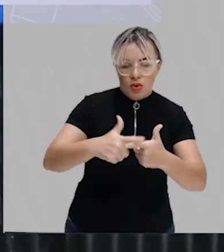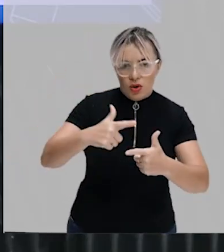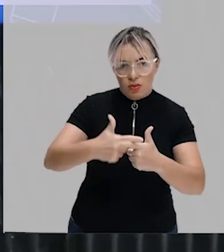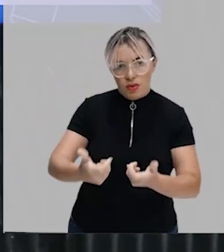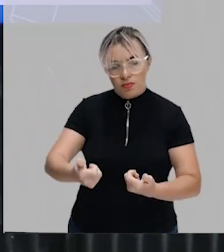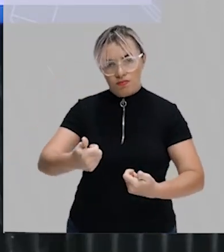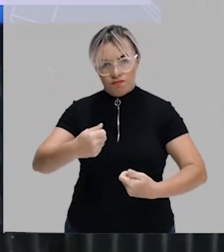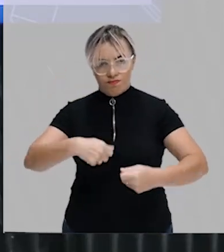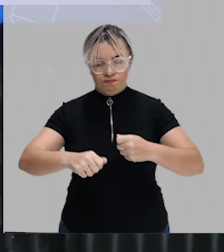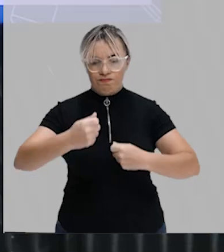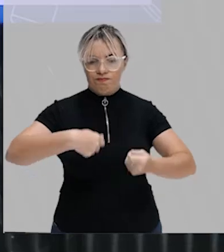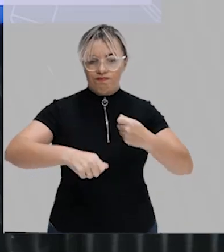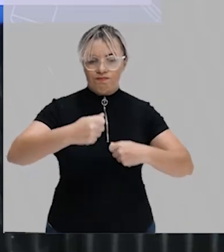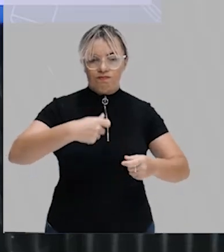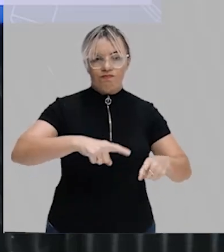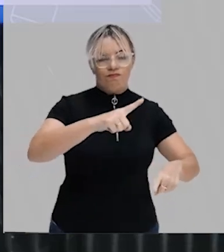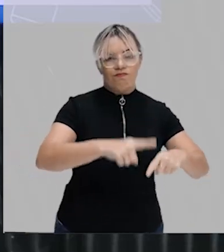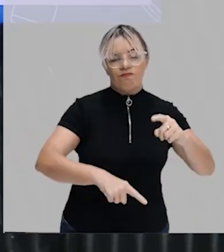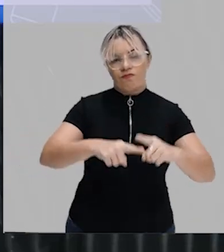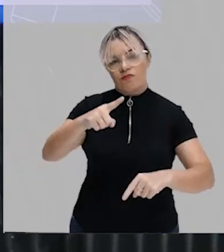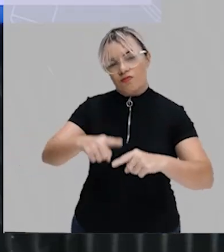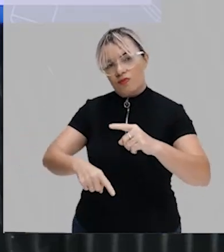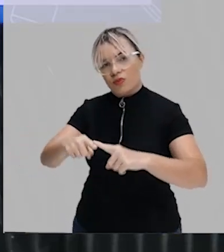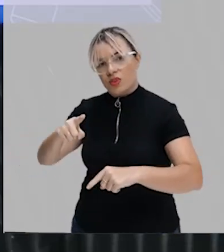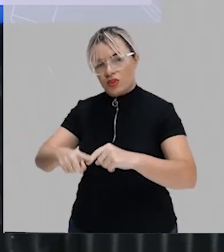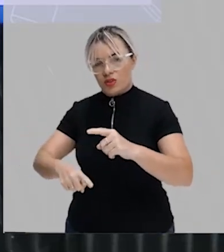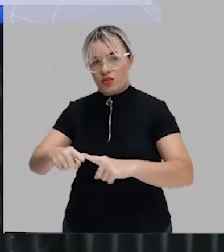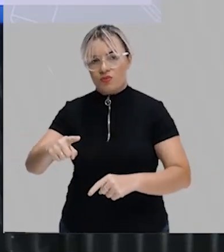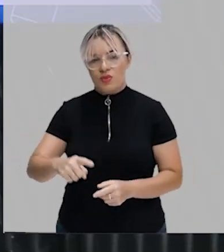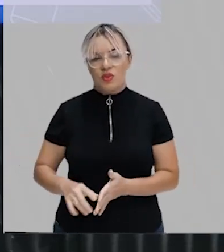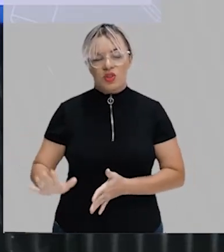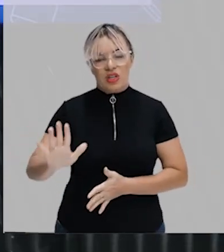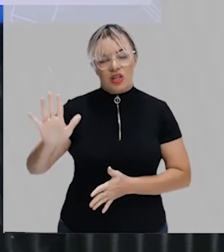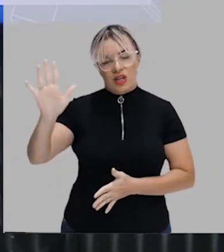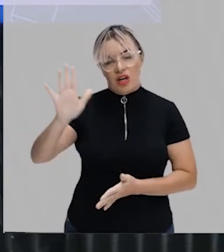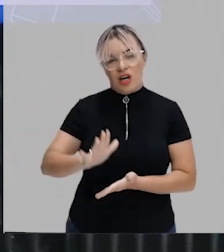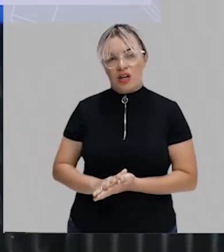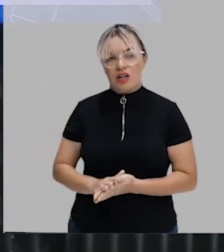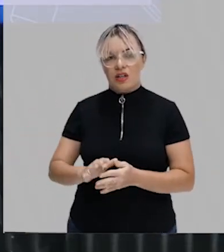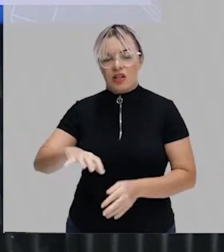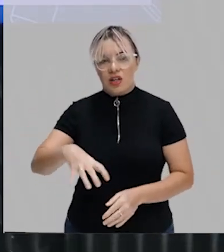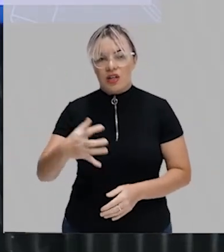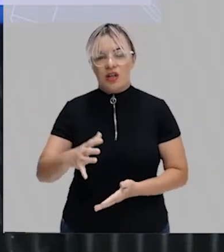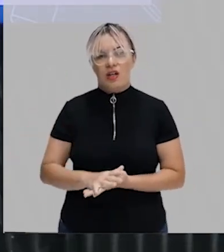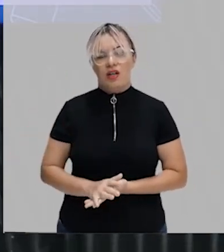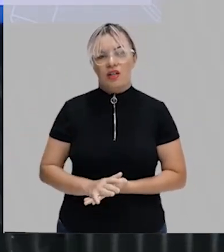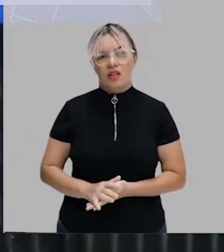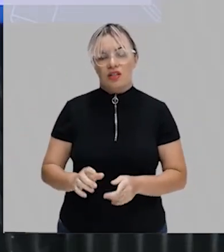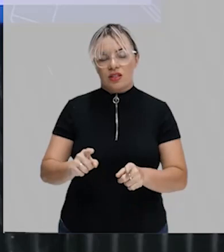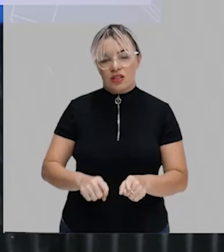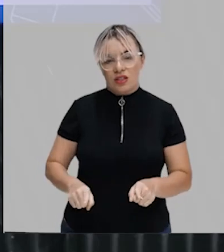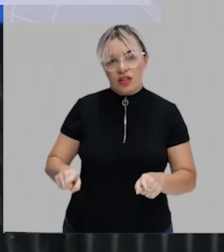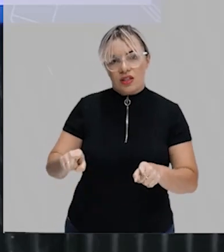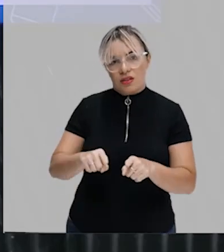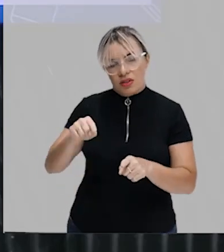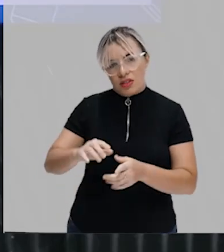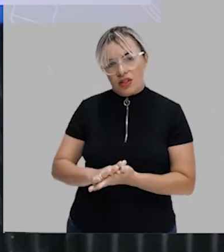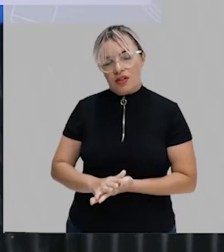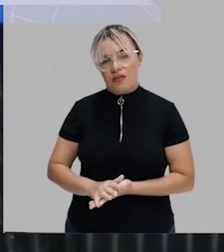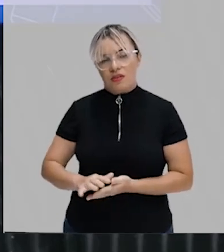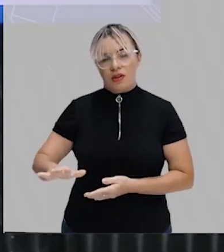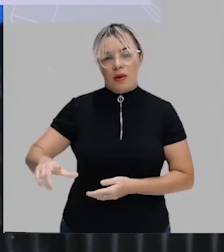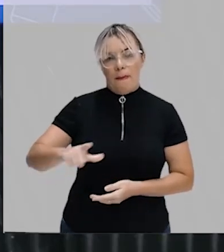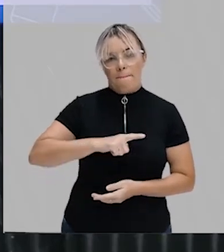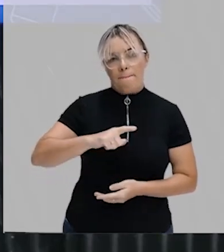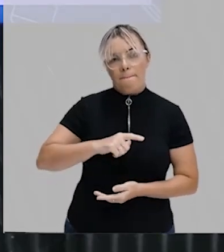comércio de especiarias e artigos de luxo da Ásia. Um outro ponto importante que vai motivar a